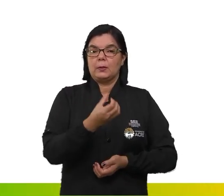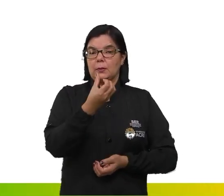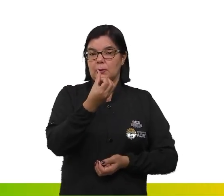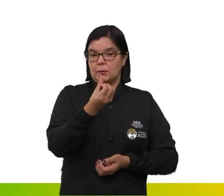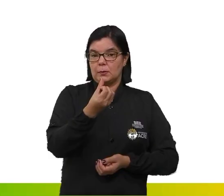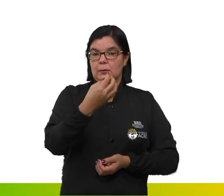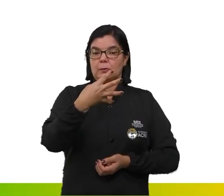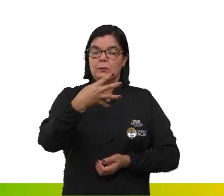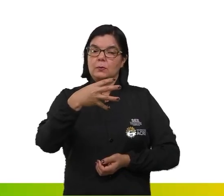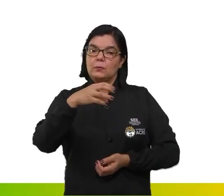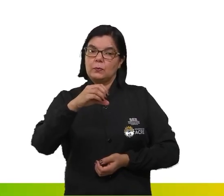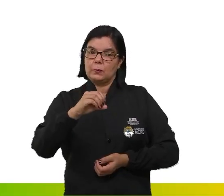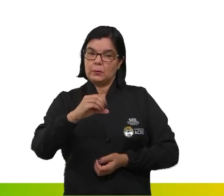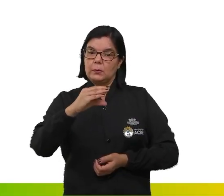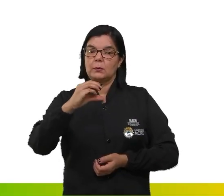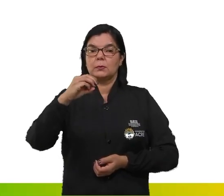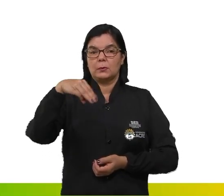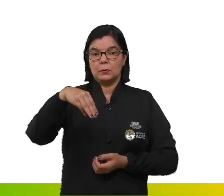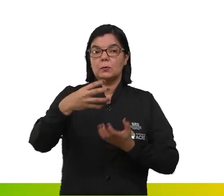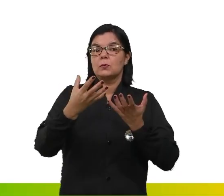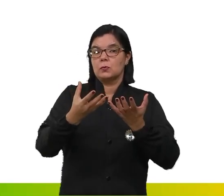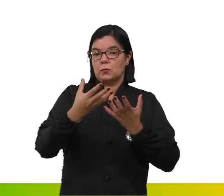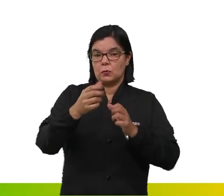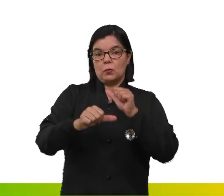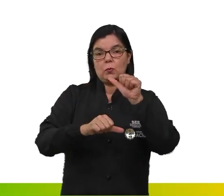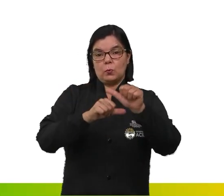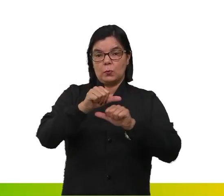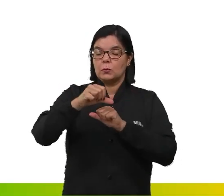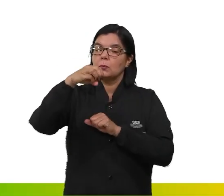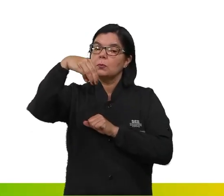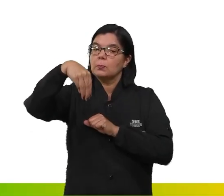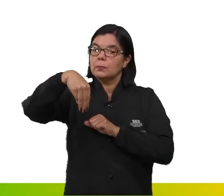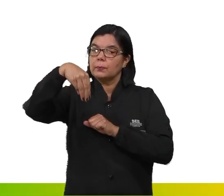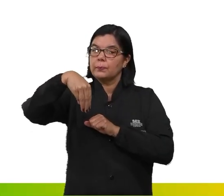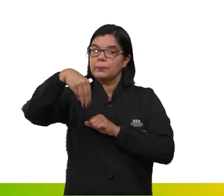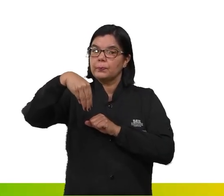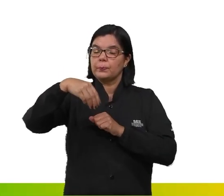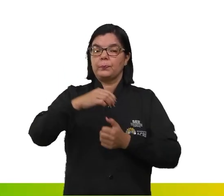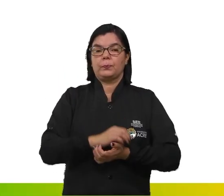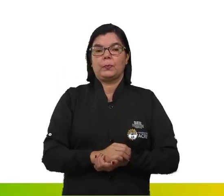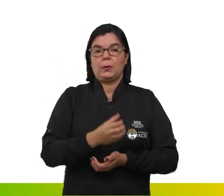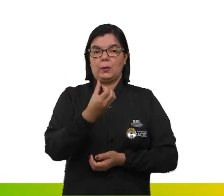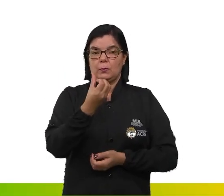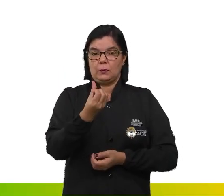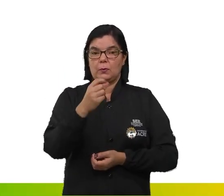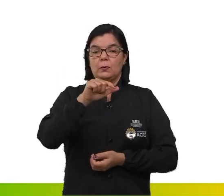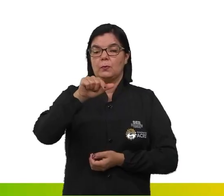640 centímetros. Se você quiser transformar para metros,